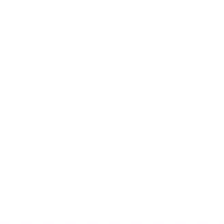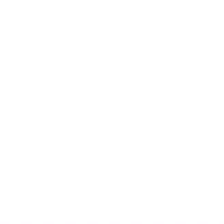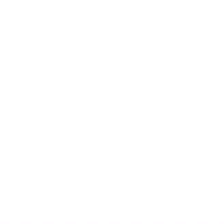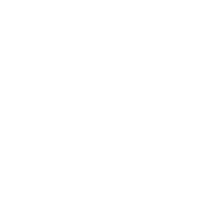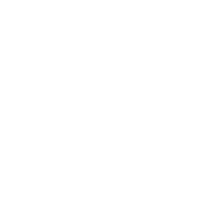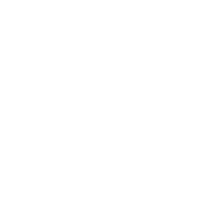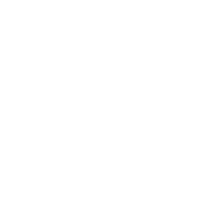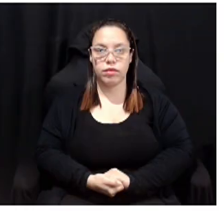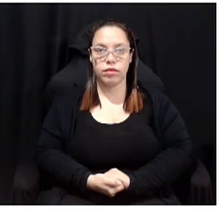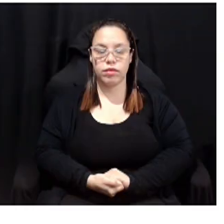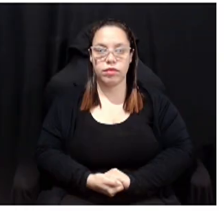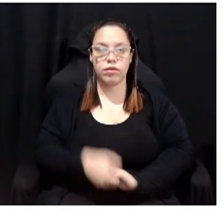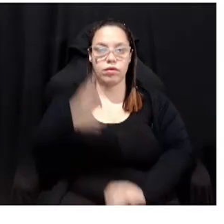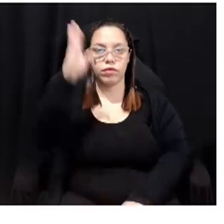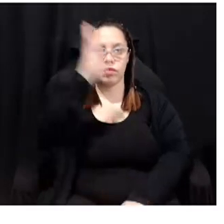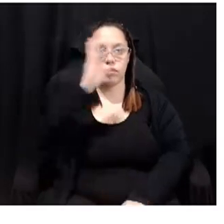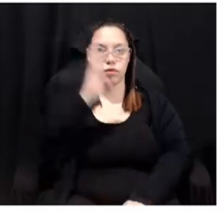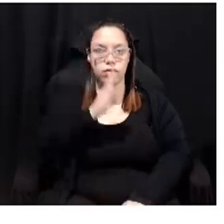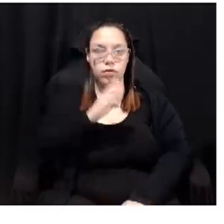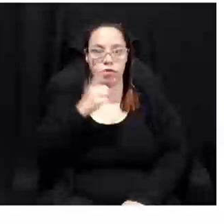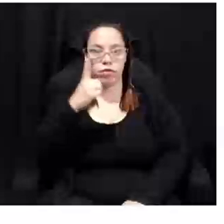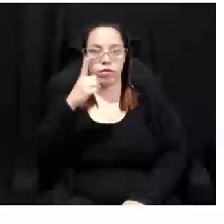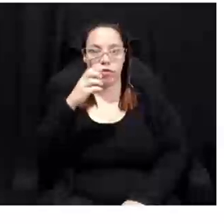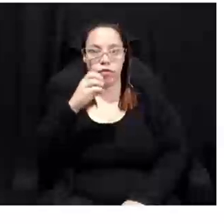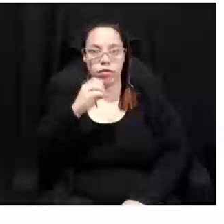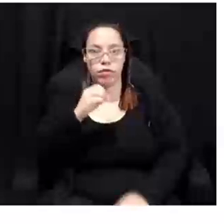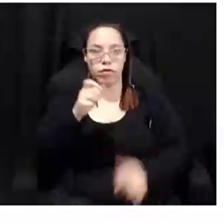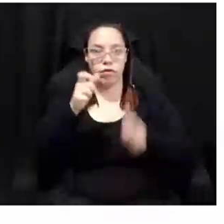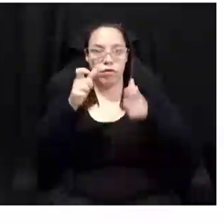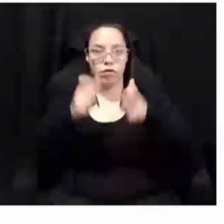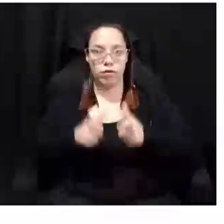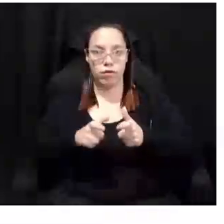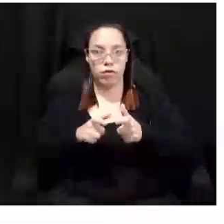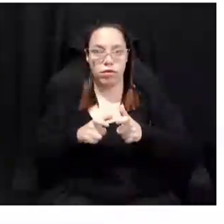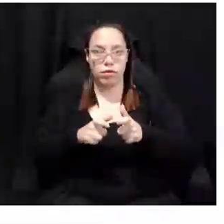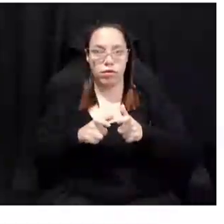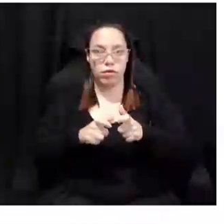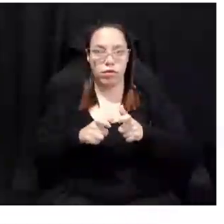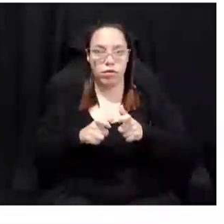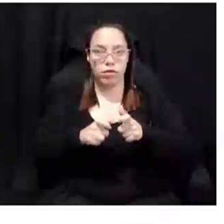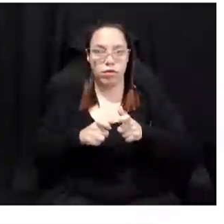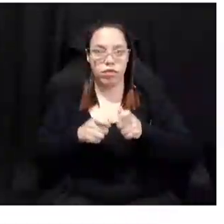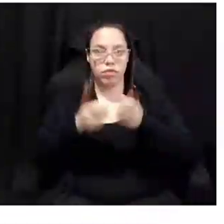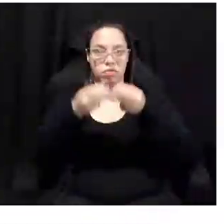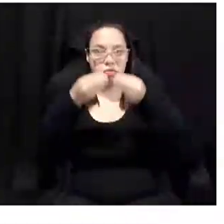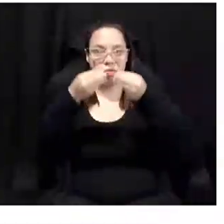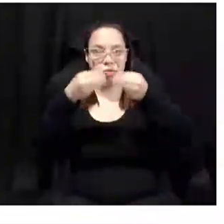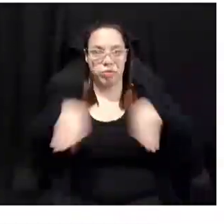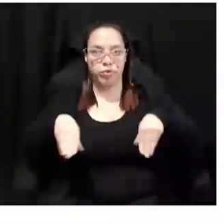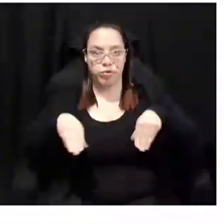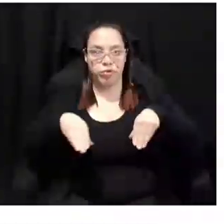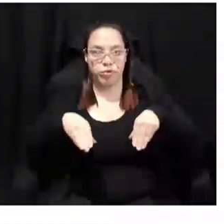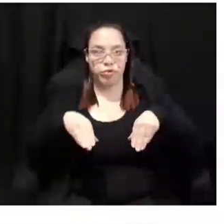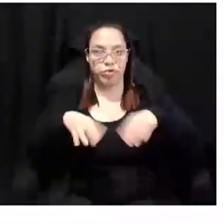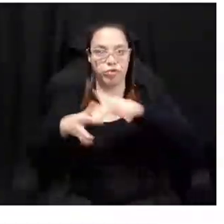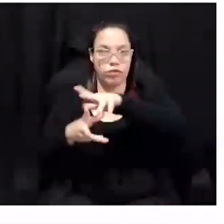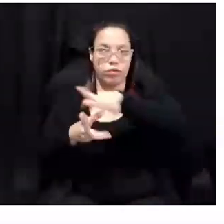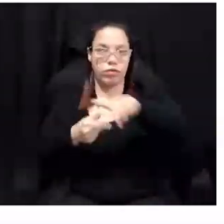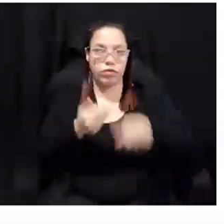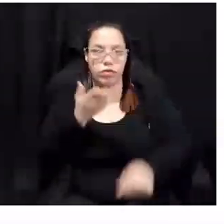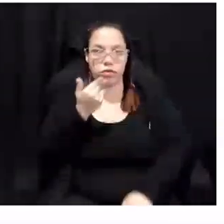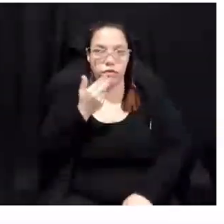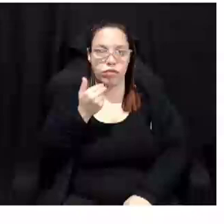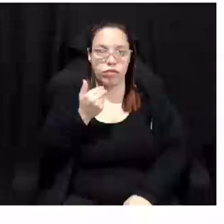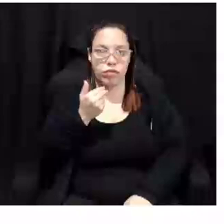O Brasil está em 10º lugar entre os que mais desperdiçam alimentos no mundo, segundo dados da ONU,